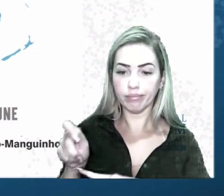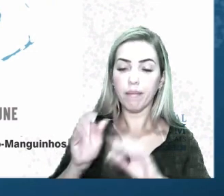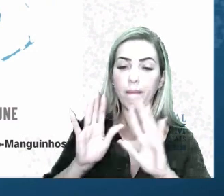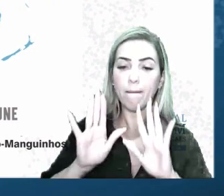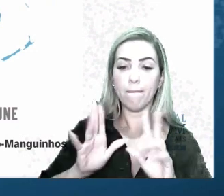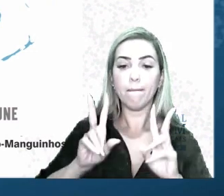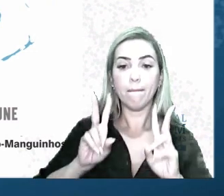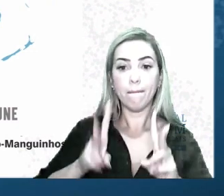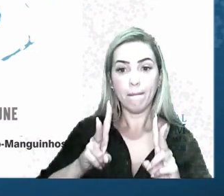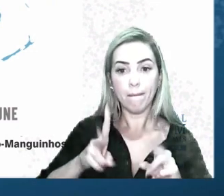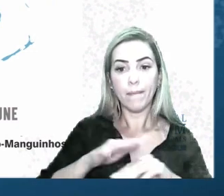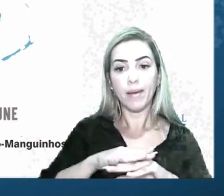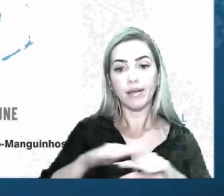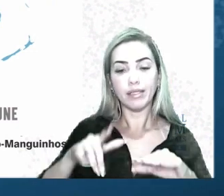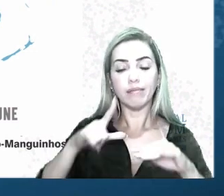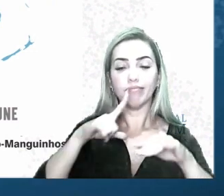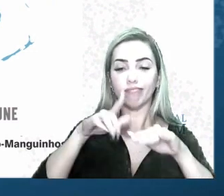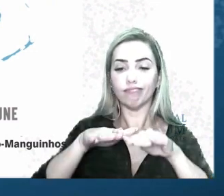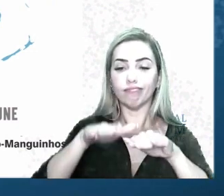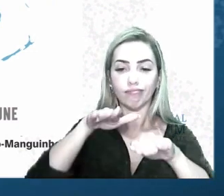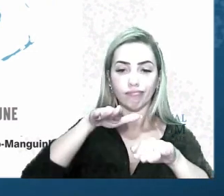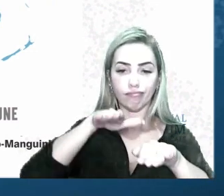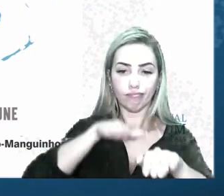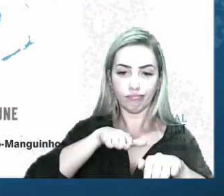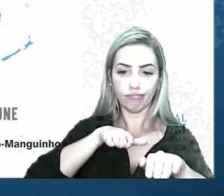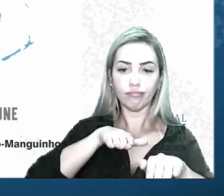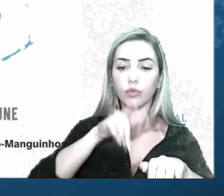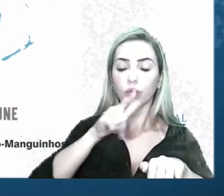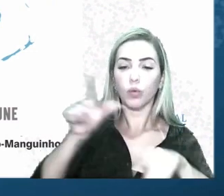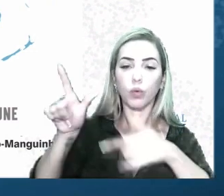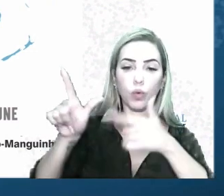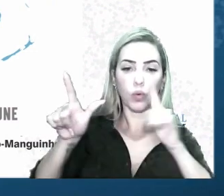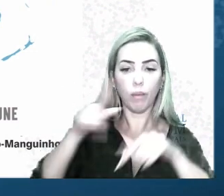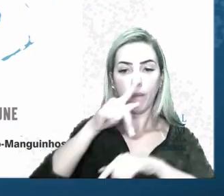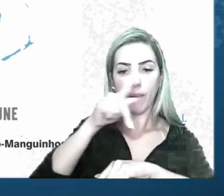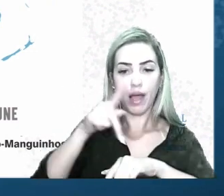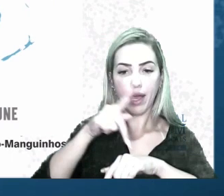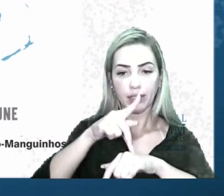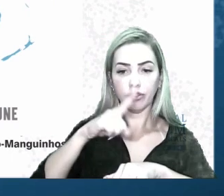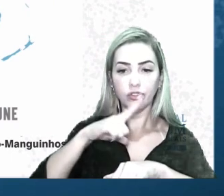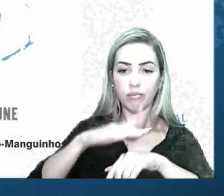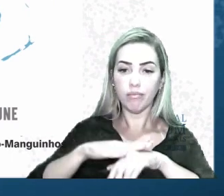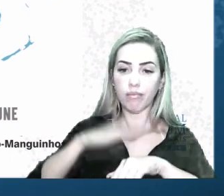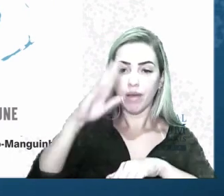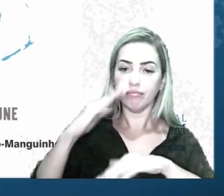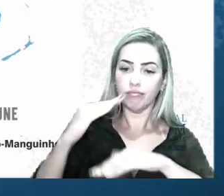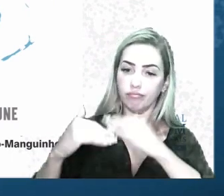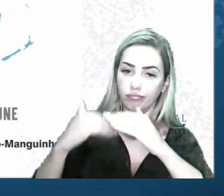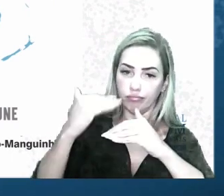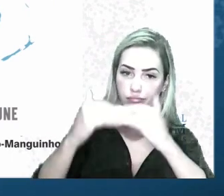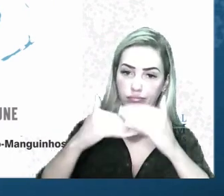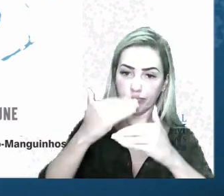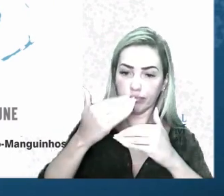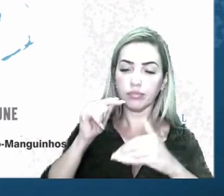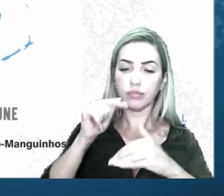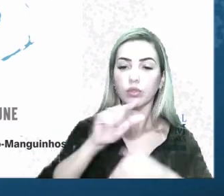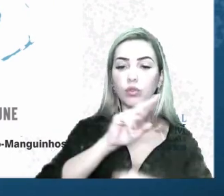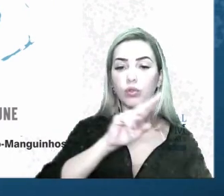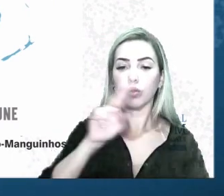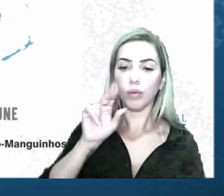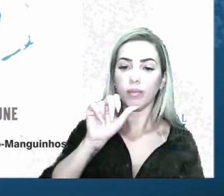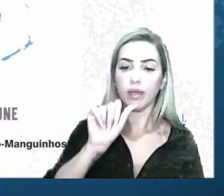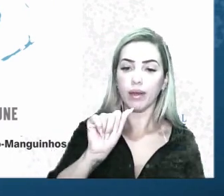atrás de muitos países mais desenvolvidos, e isso foi chamado de apartheid